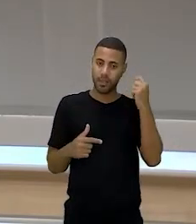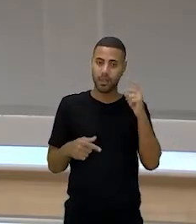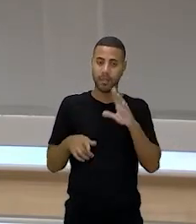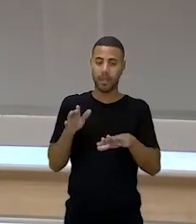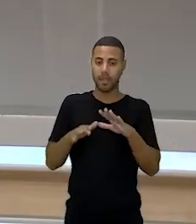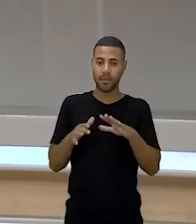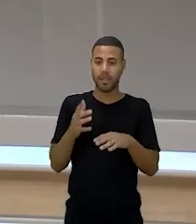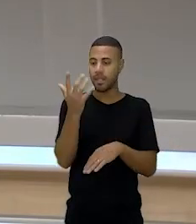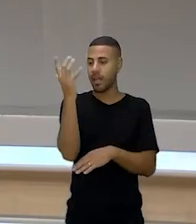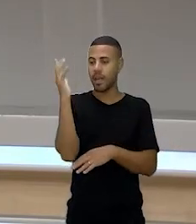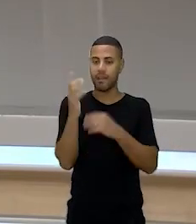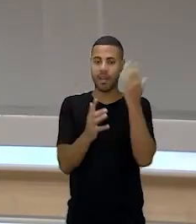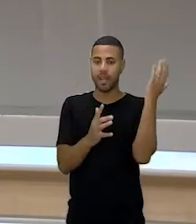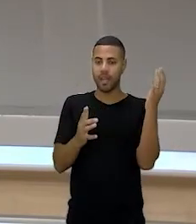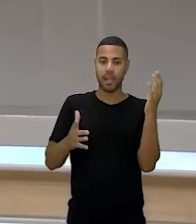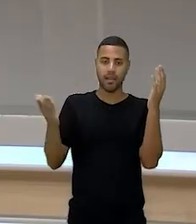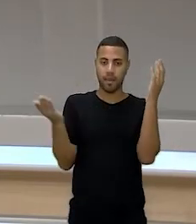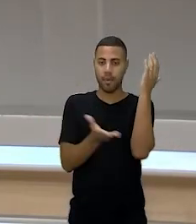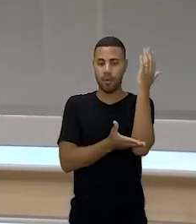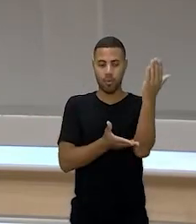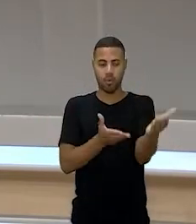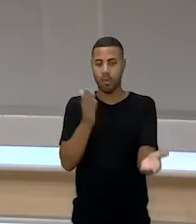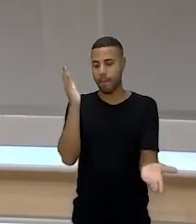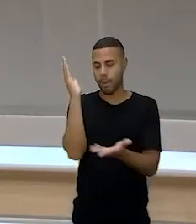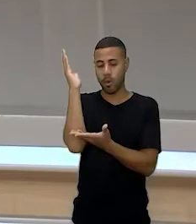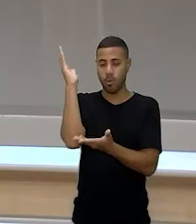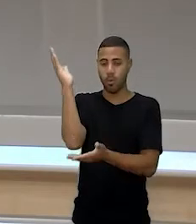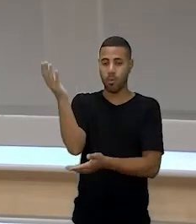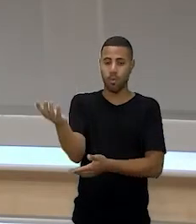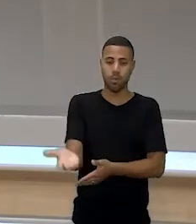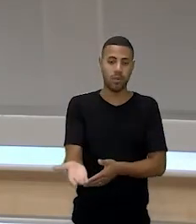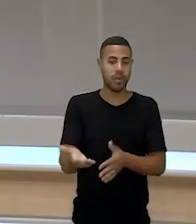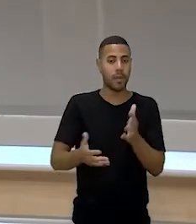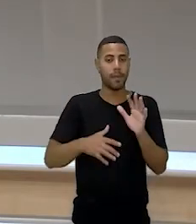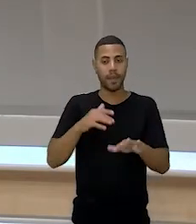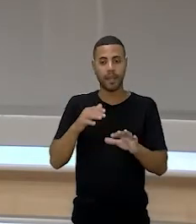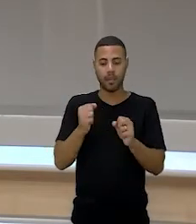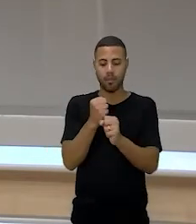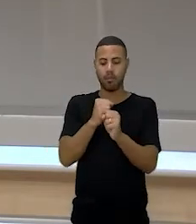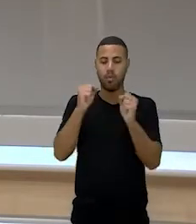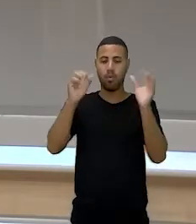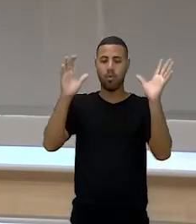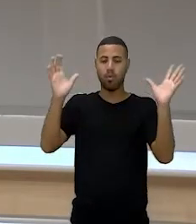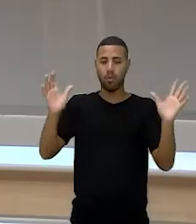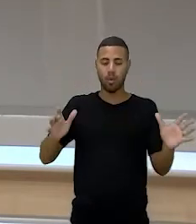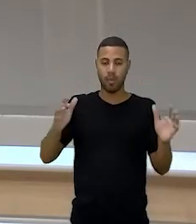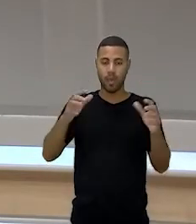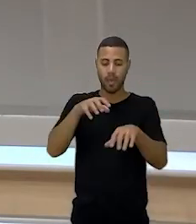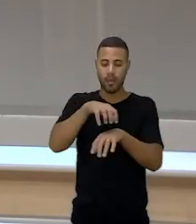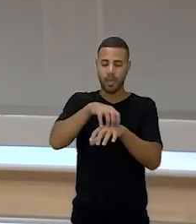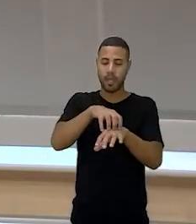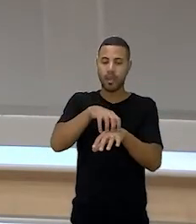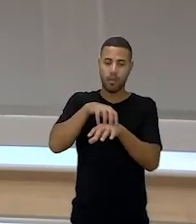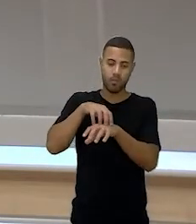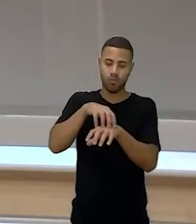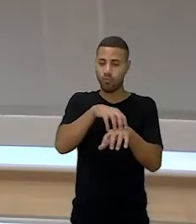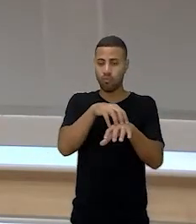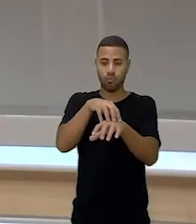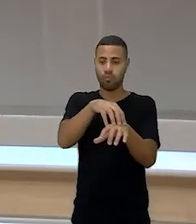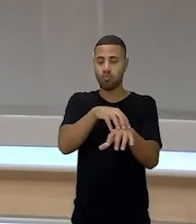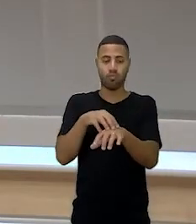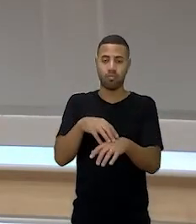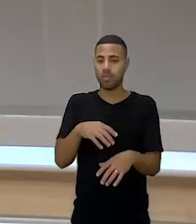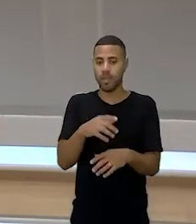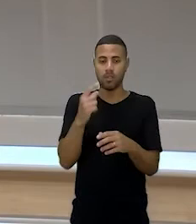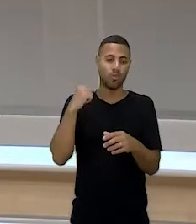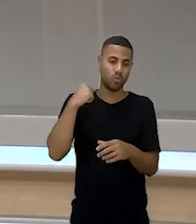do desmatamento, né? Aí explosões, transporte, acaba muito... É um